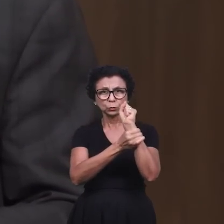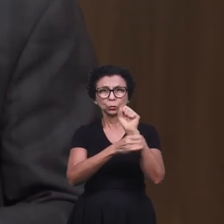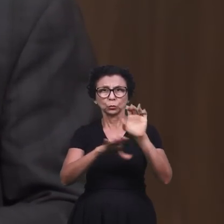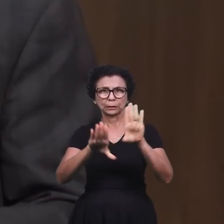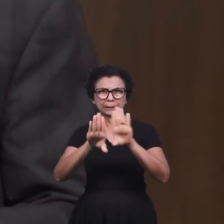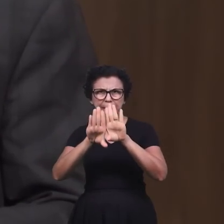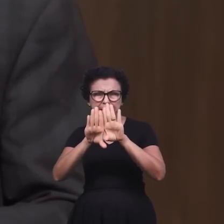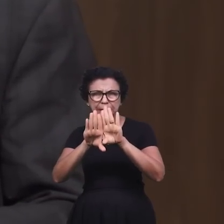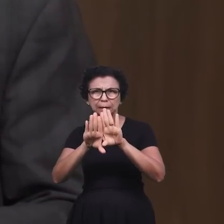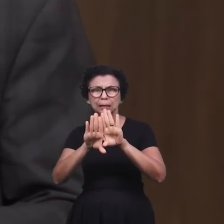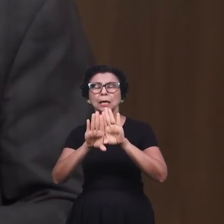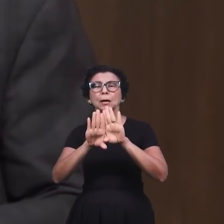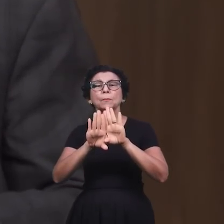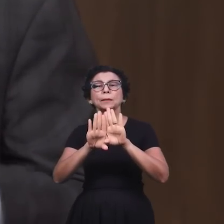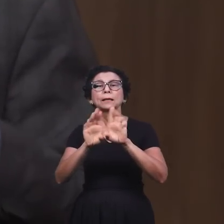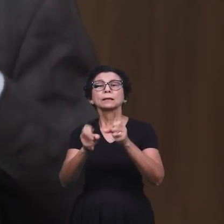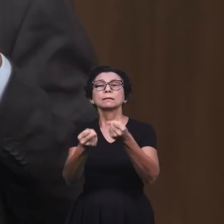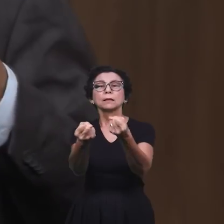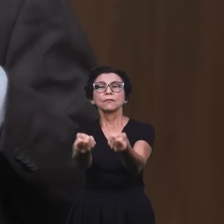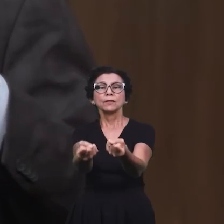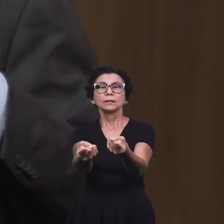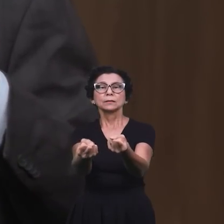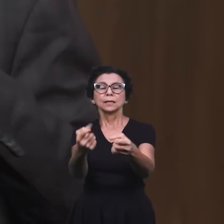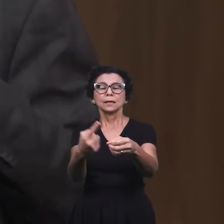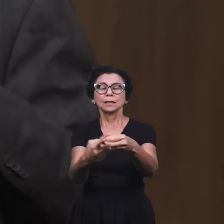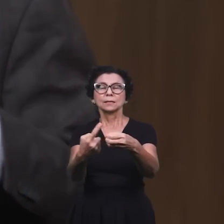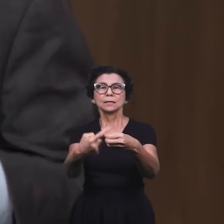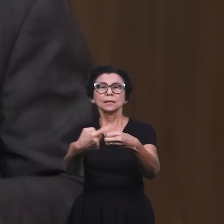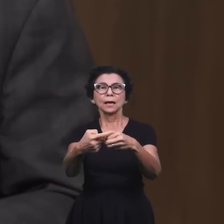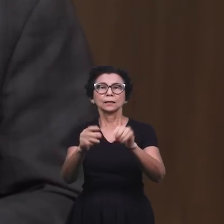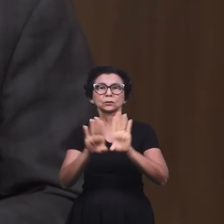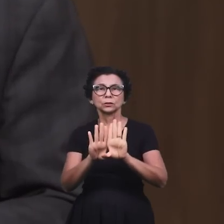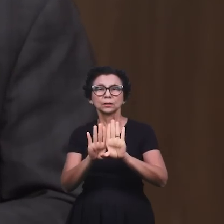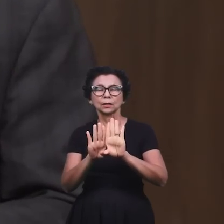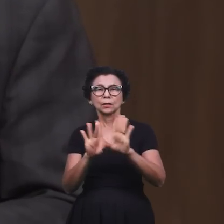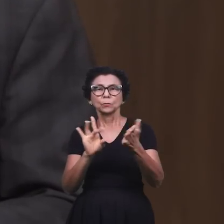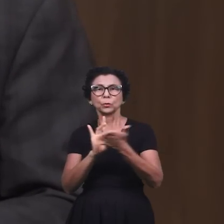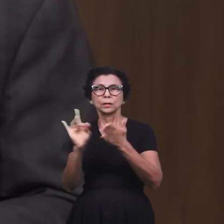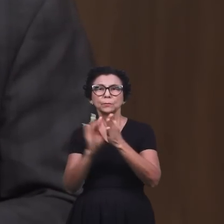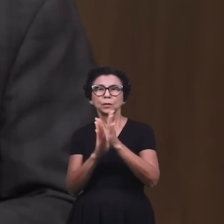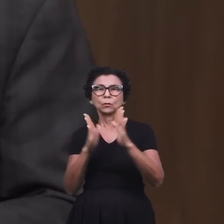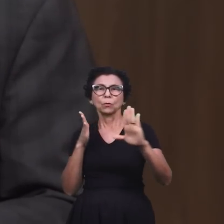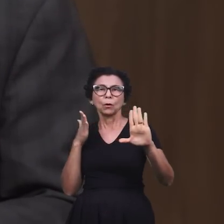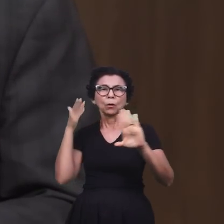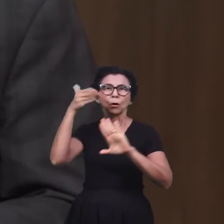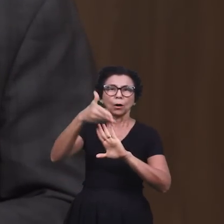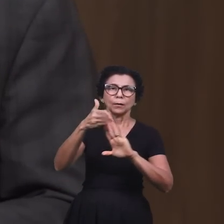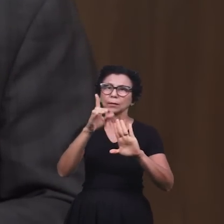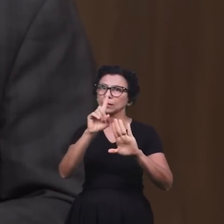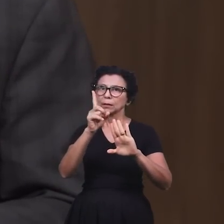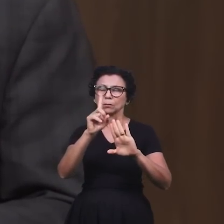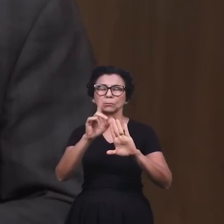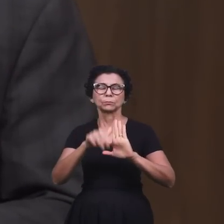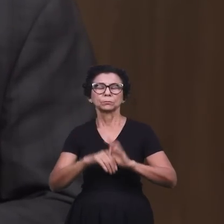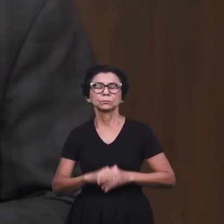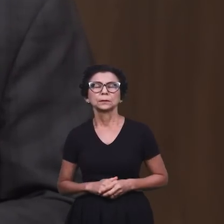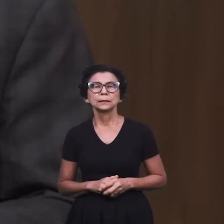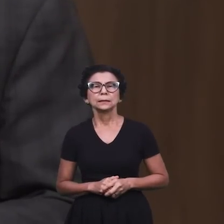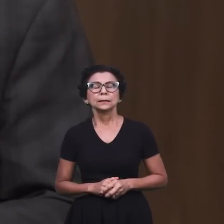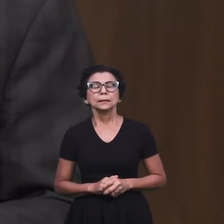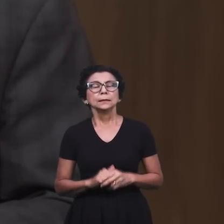inferno ali, ele faz menção, até o original fala sobre o Hades, tudo ali, Mas é importante lembrar o seguinte, que